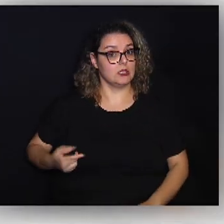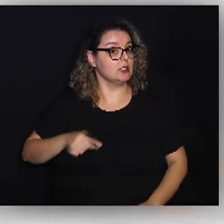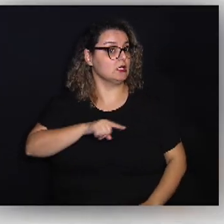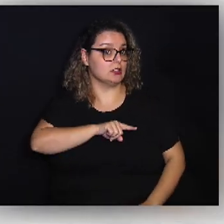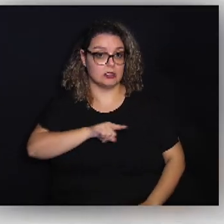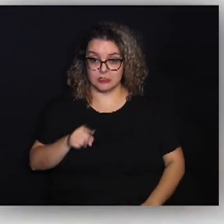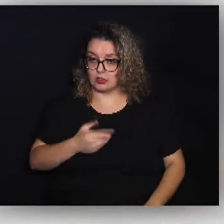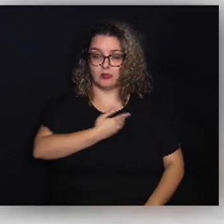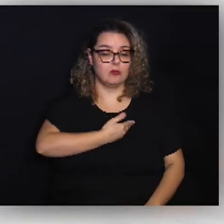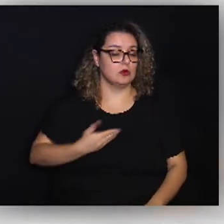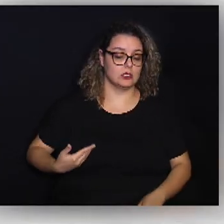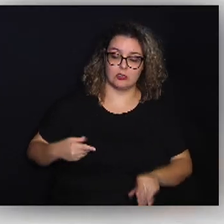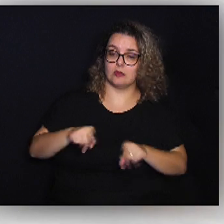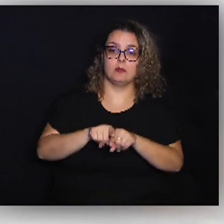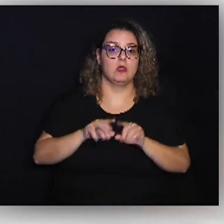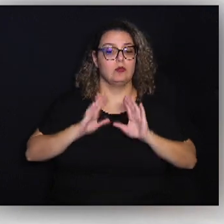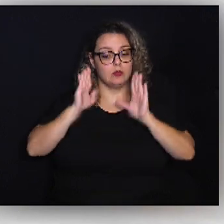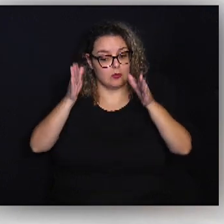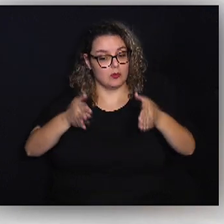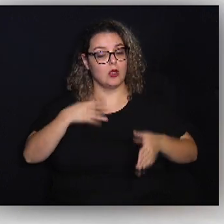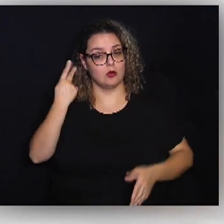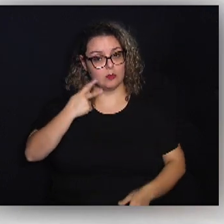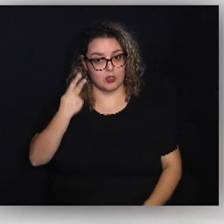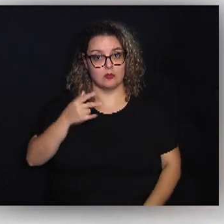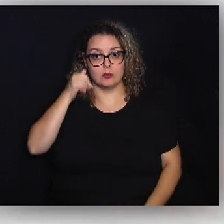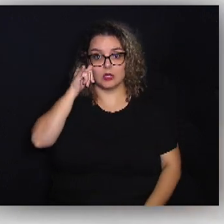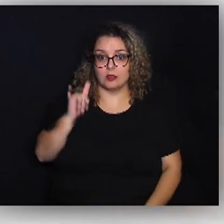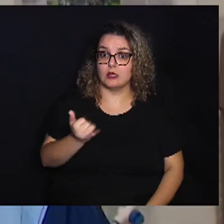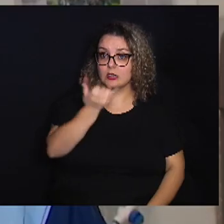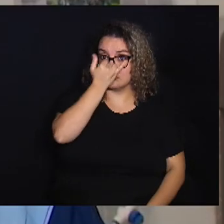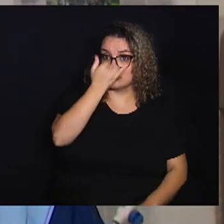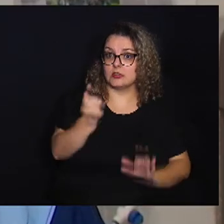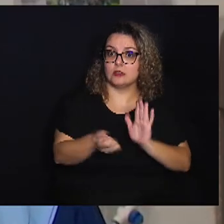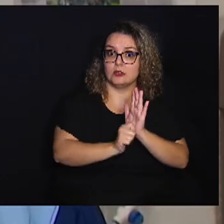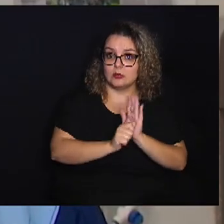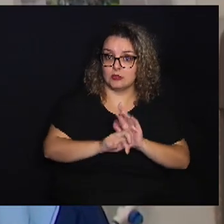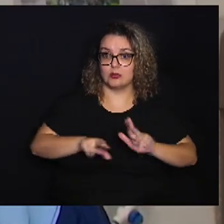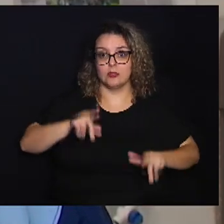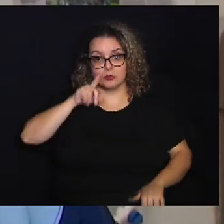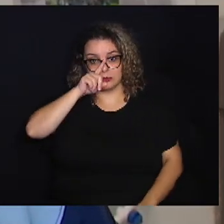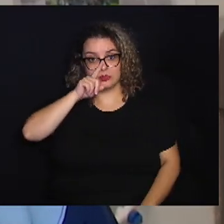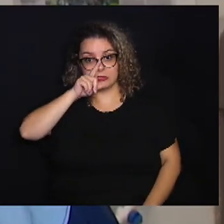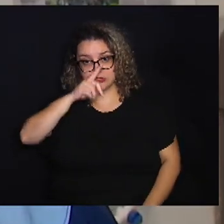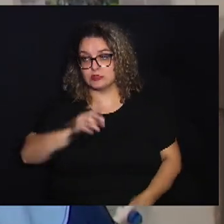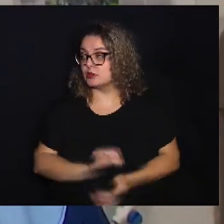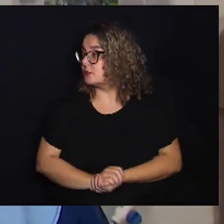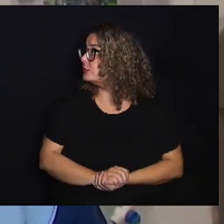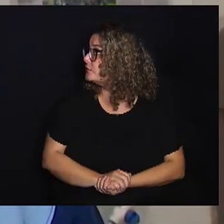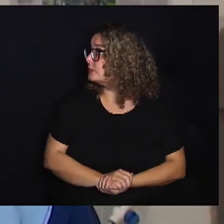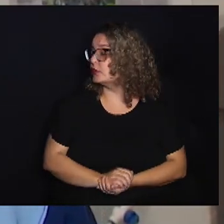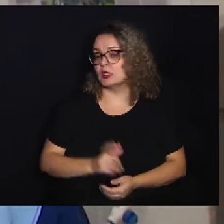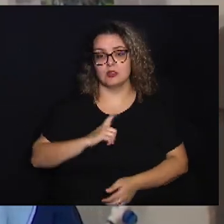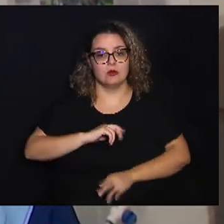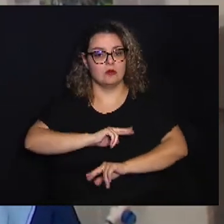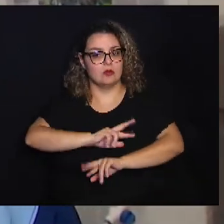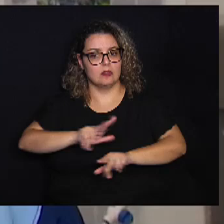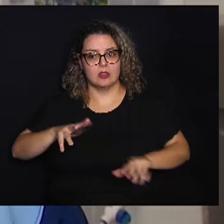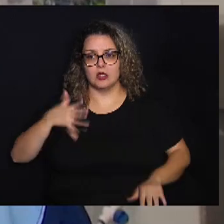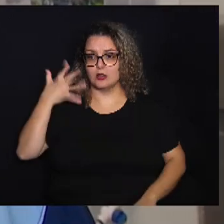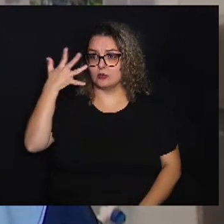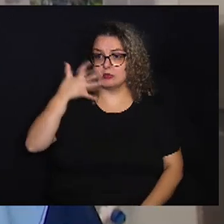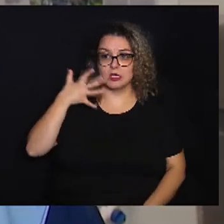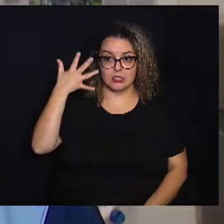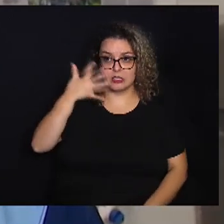governamentais destinadas às políticas de prevenção às drogas. Nós tivemos vários palestrantes,